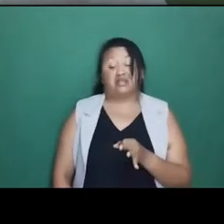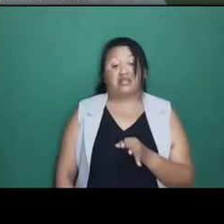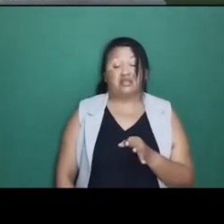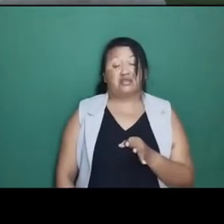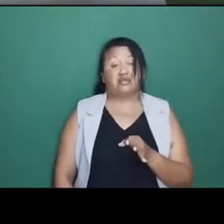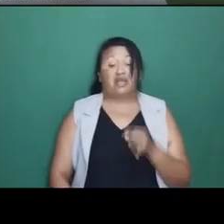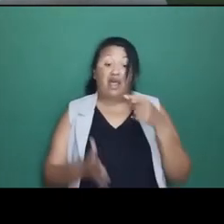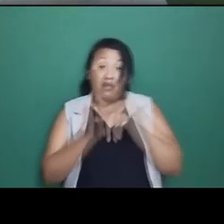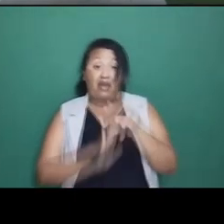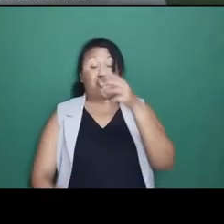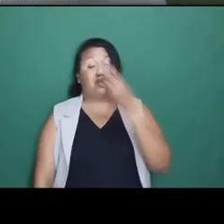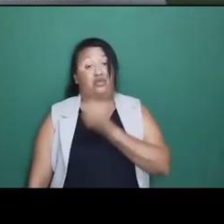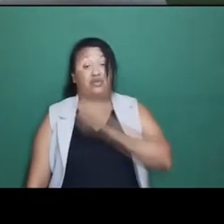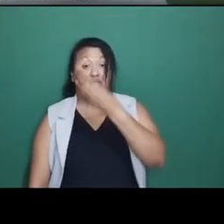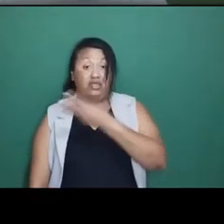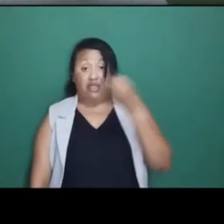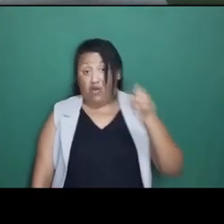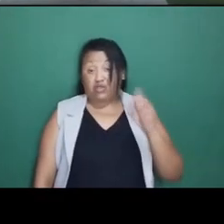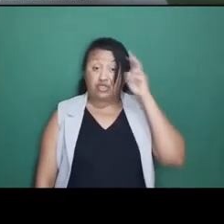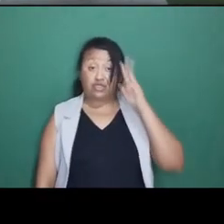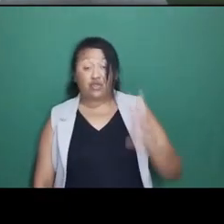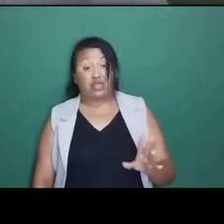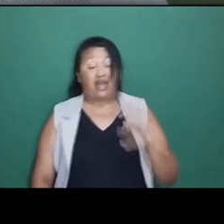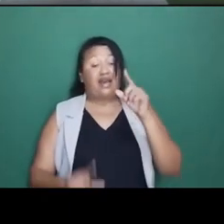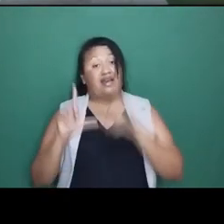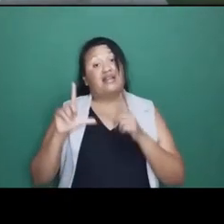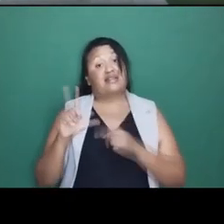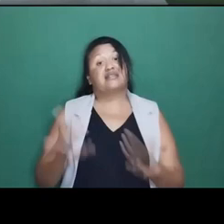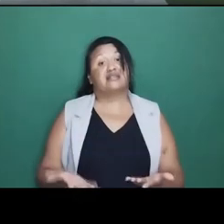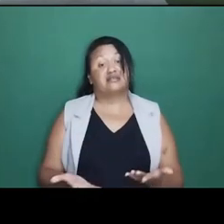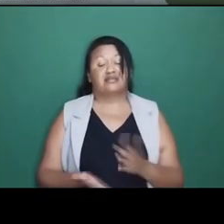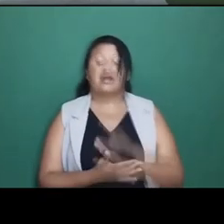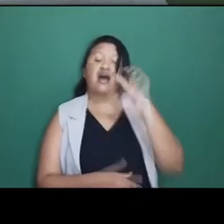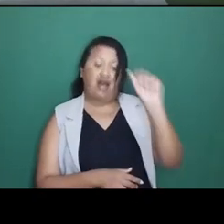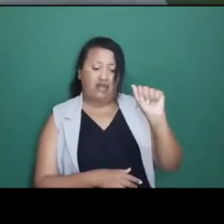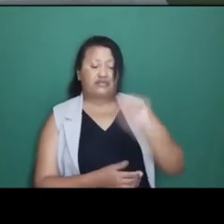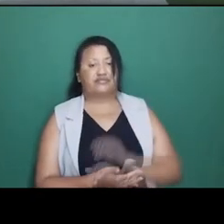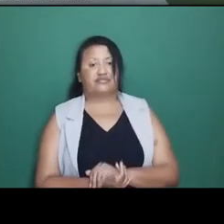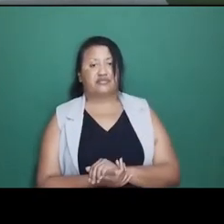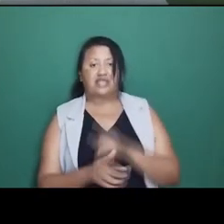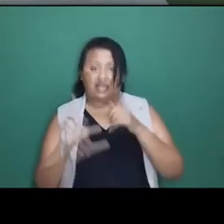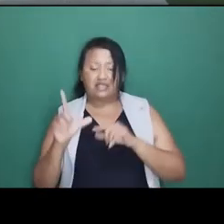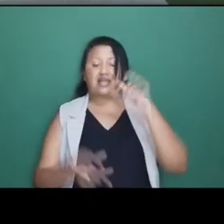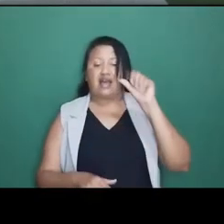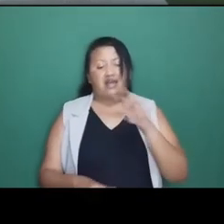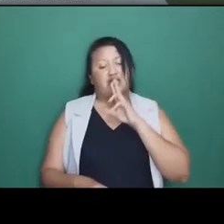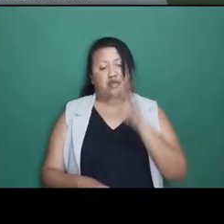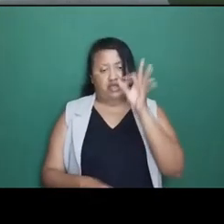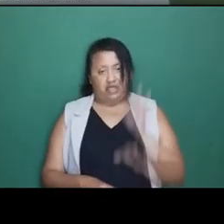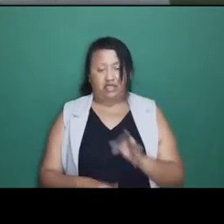questão 38 de história é a letra a letra A gabarito